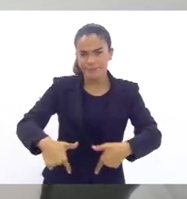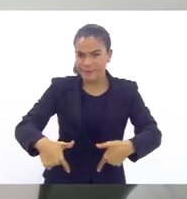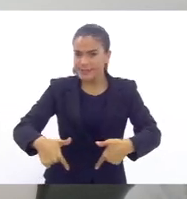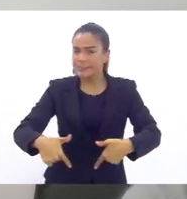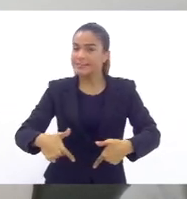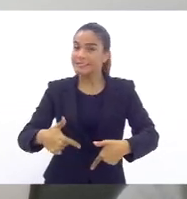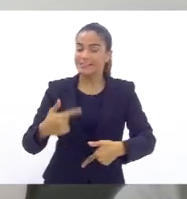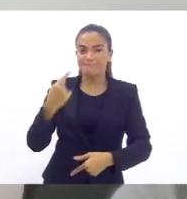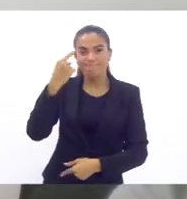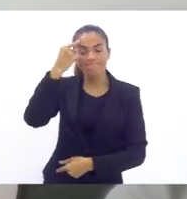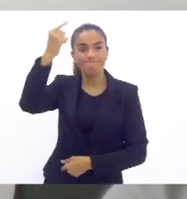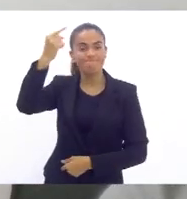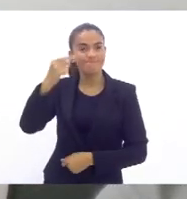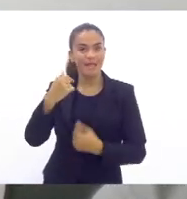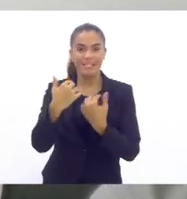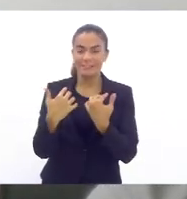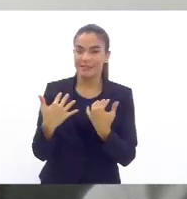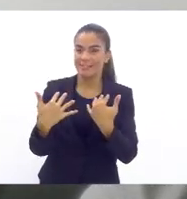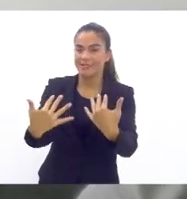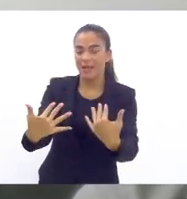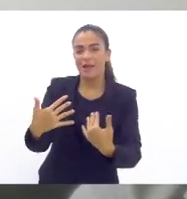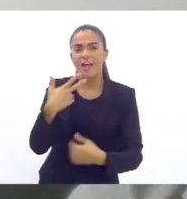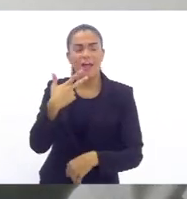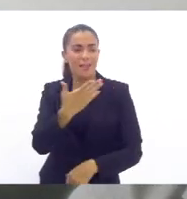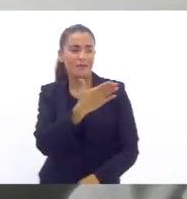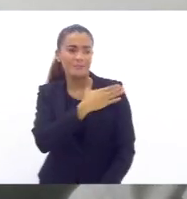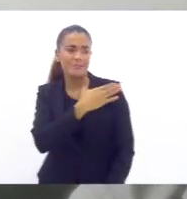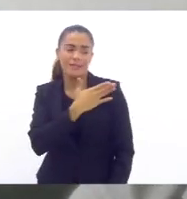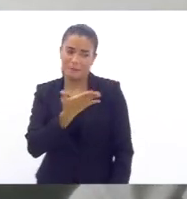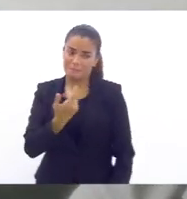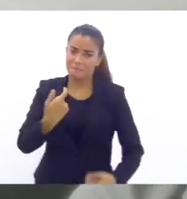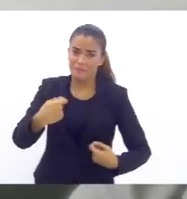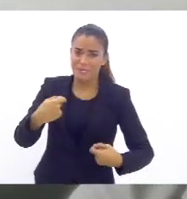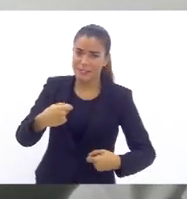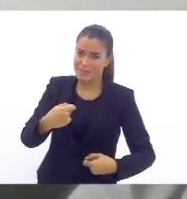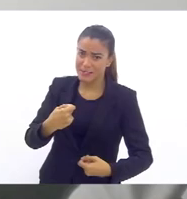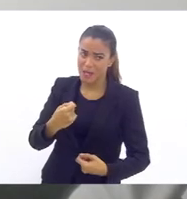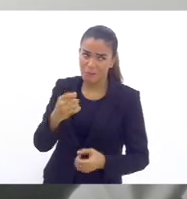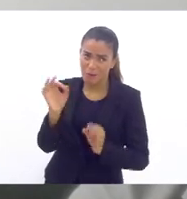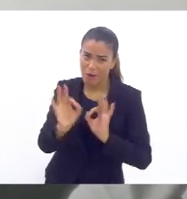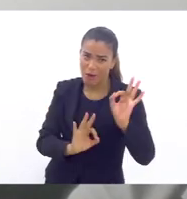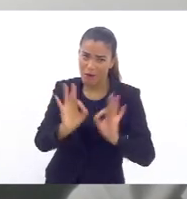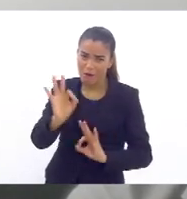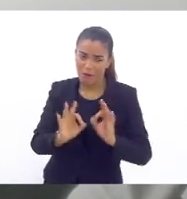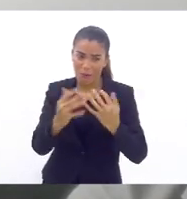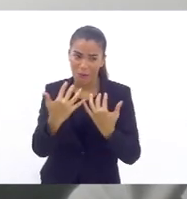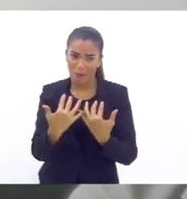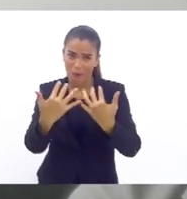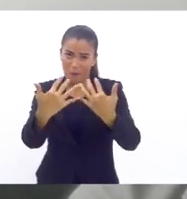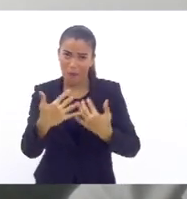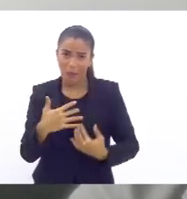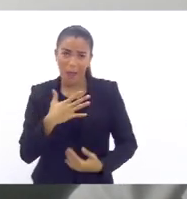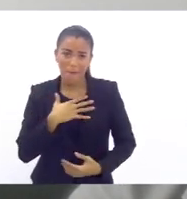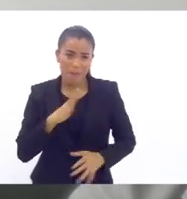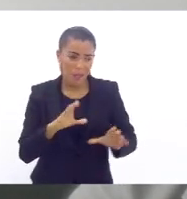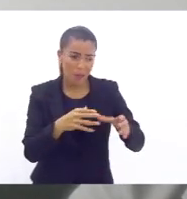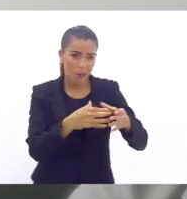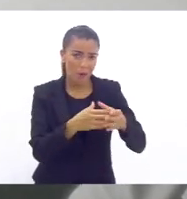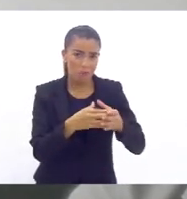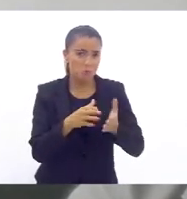produzir essa audiência ele falou Josemar nós precisamos construir audiência minha comissão ainda não está